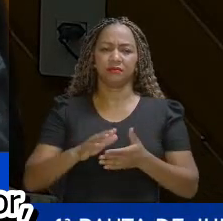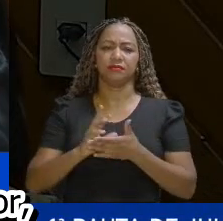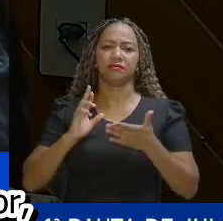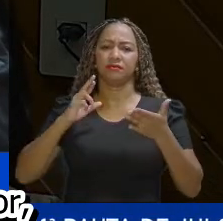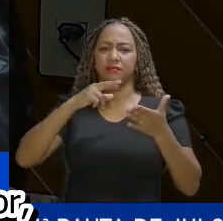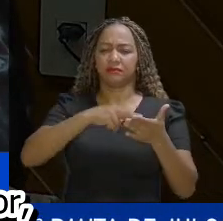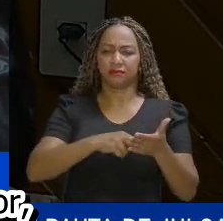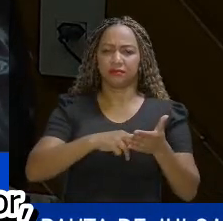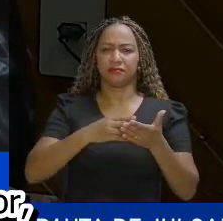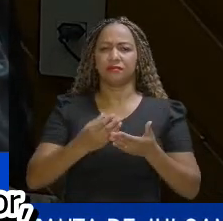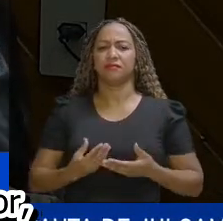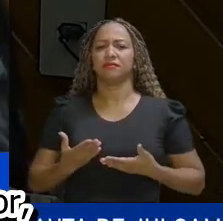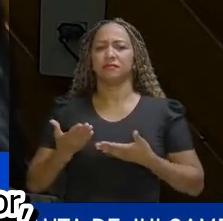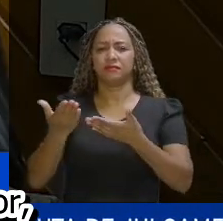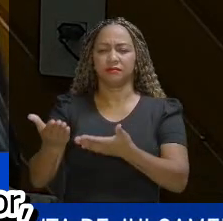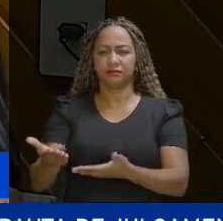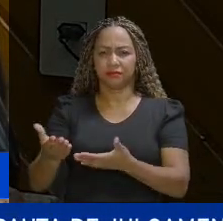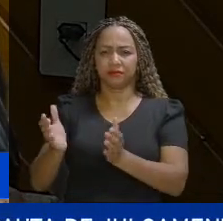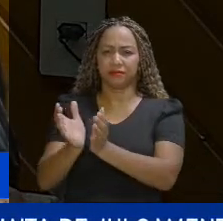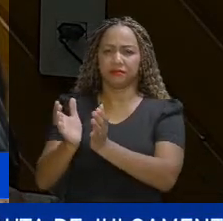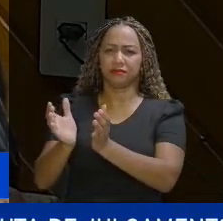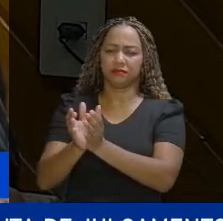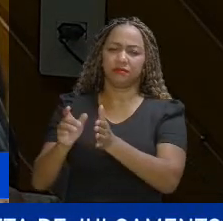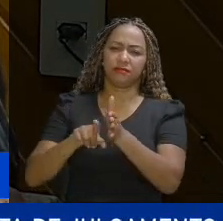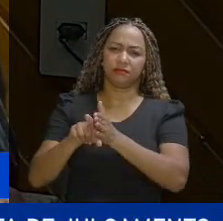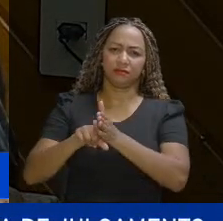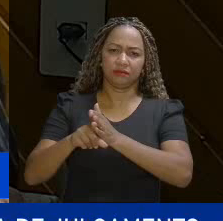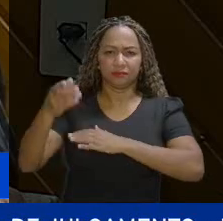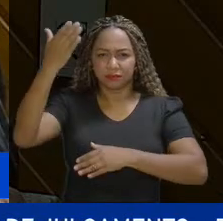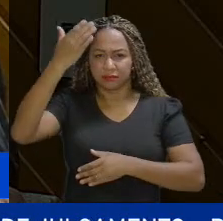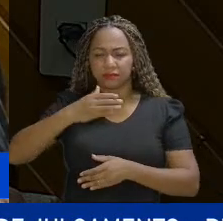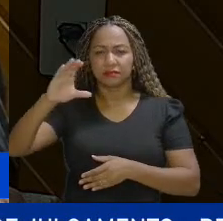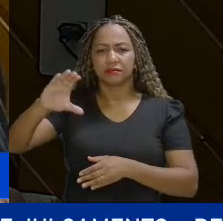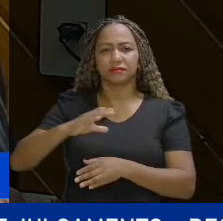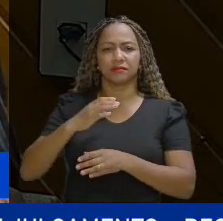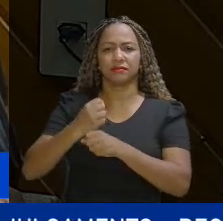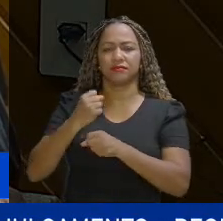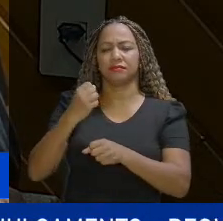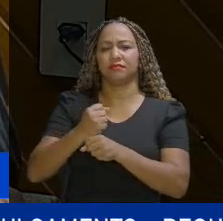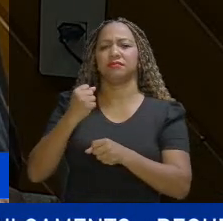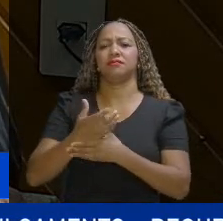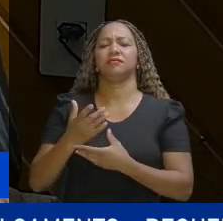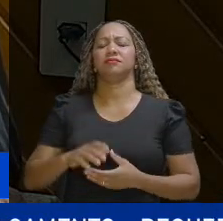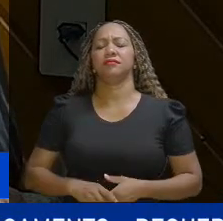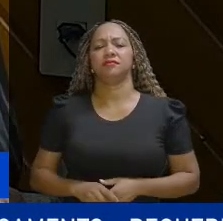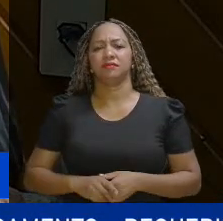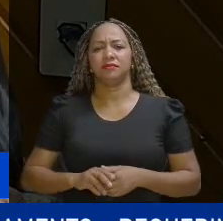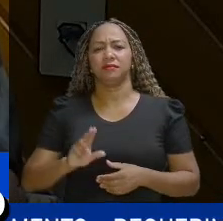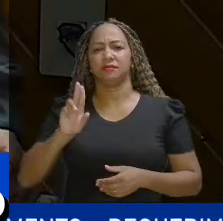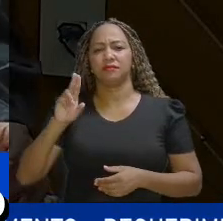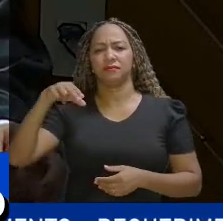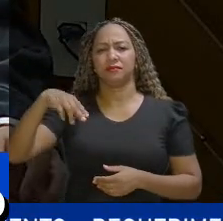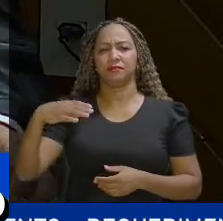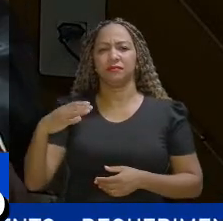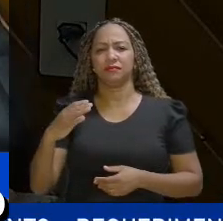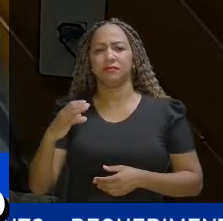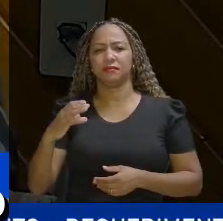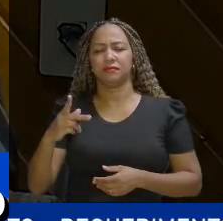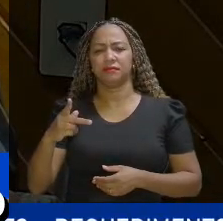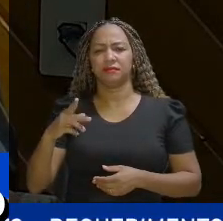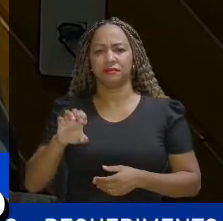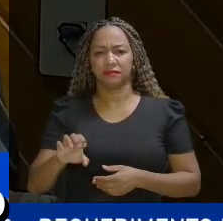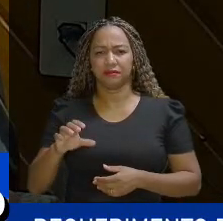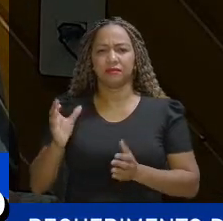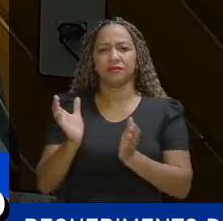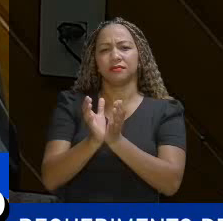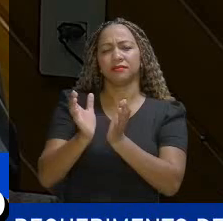relator, foi encaminhada ao Núcleo de Análise de Prestação de Contas Eleitorais Partidárias, o NACEP. Em parecer, o órgão